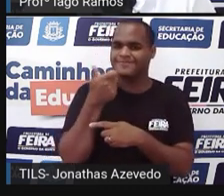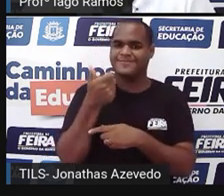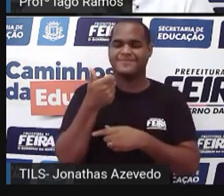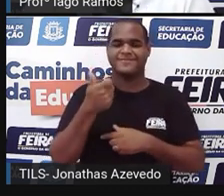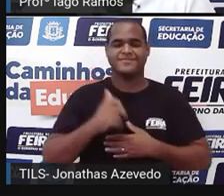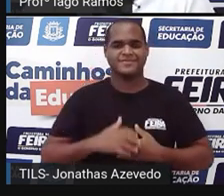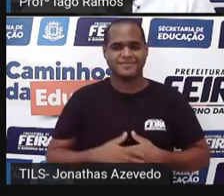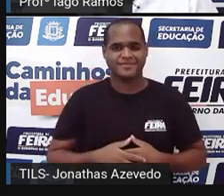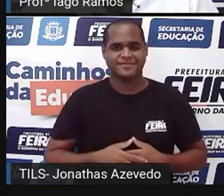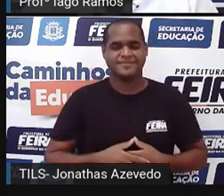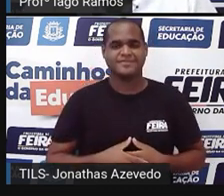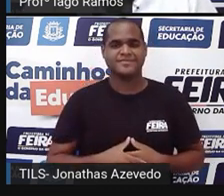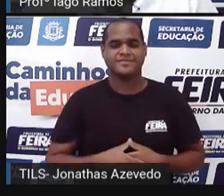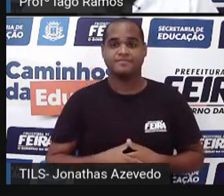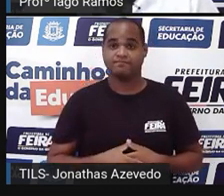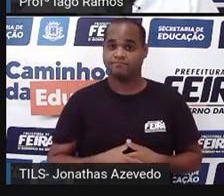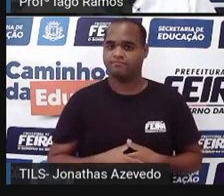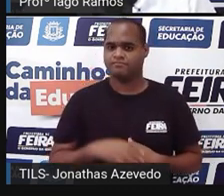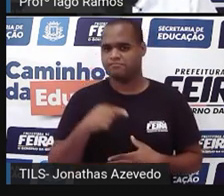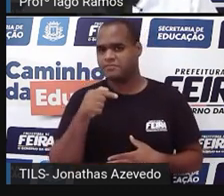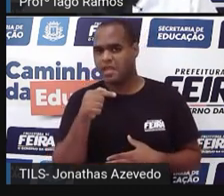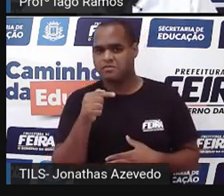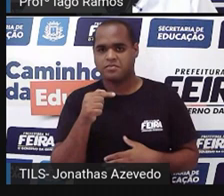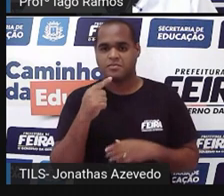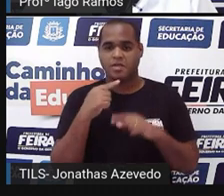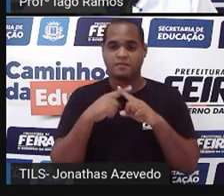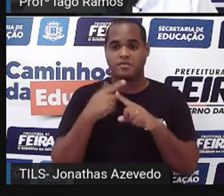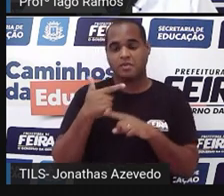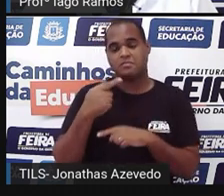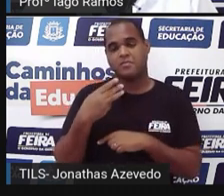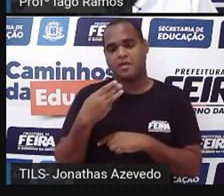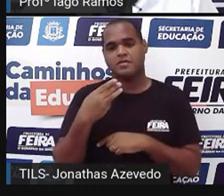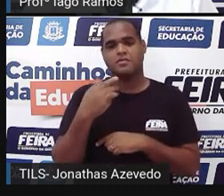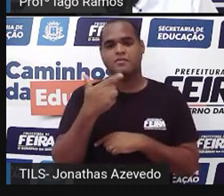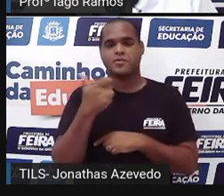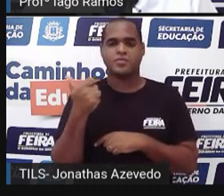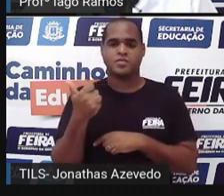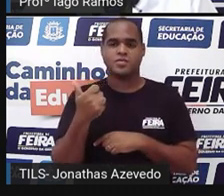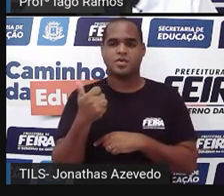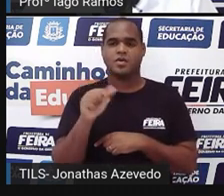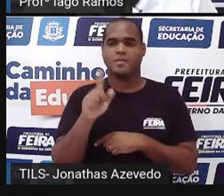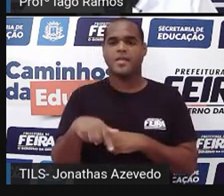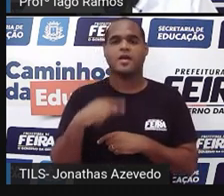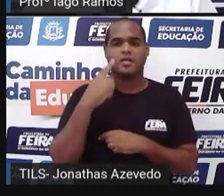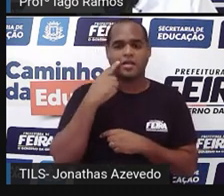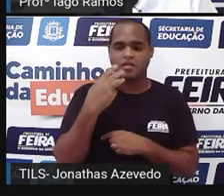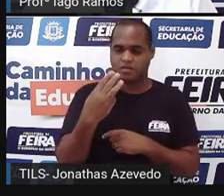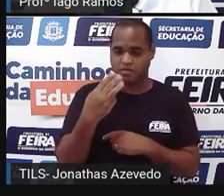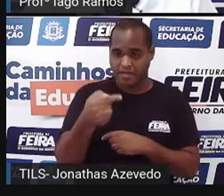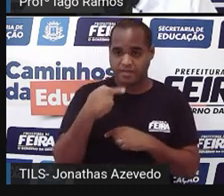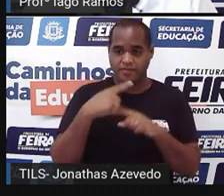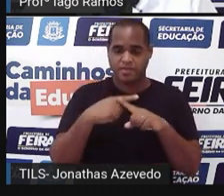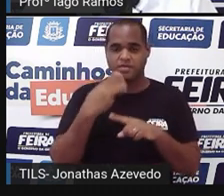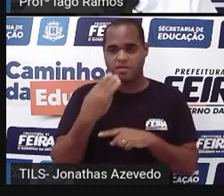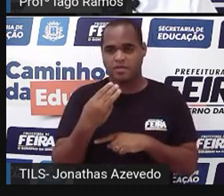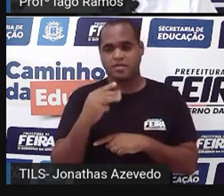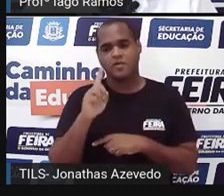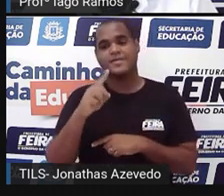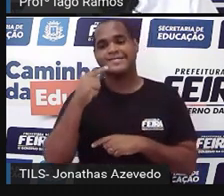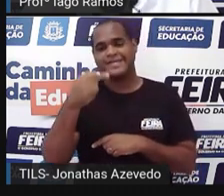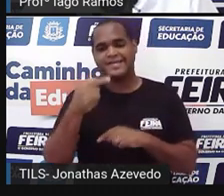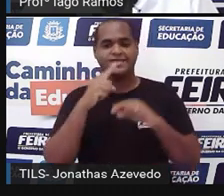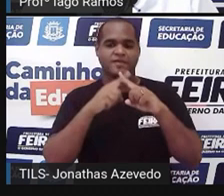né É 77 x 3 21 só que ele não tá fazendo 7 vezes três é sete vezes